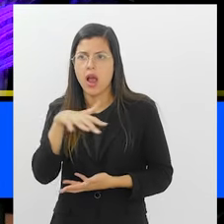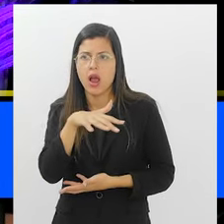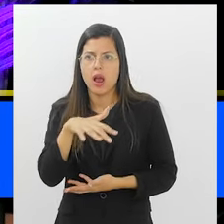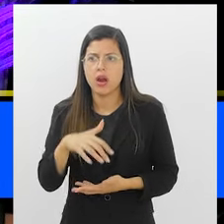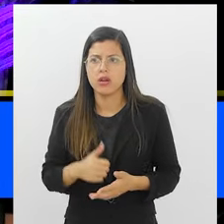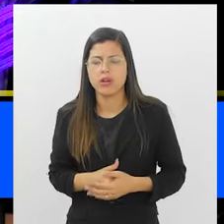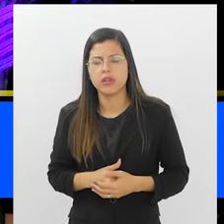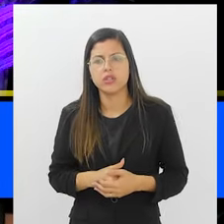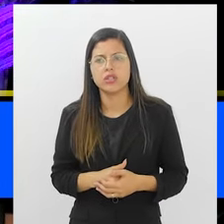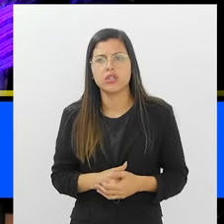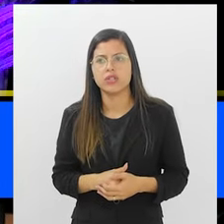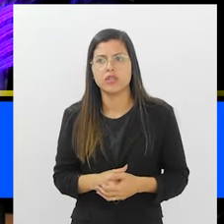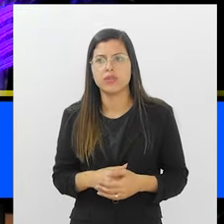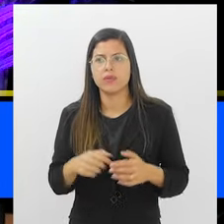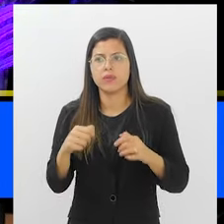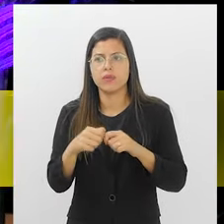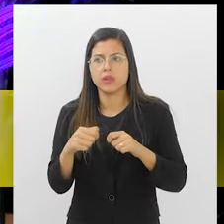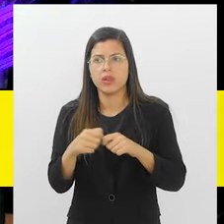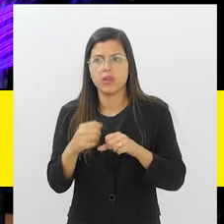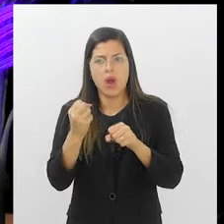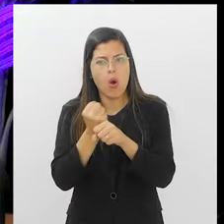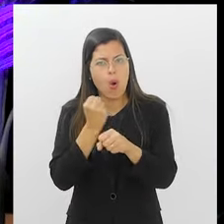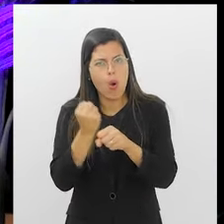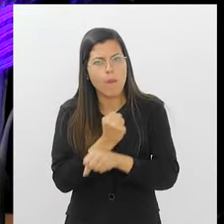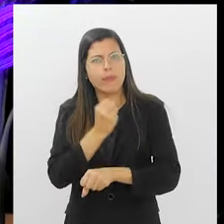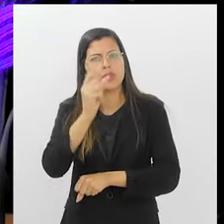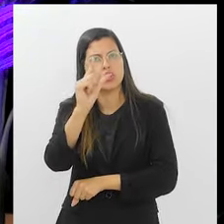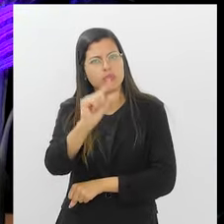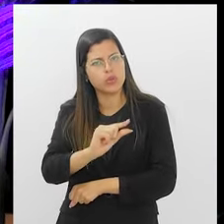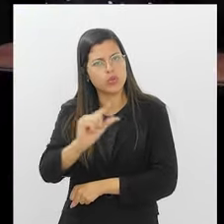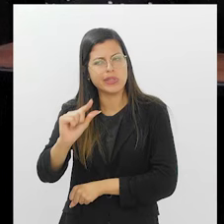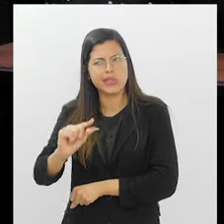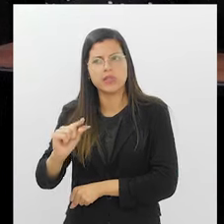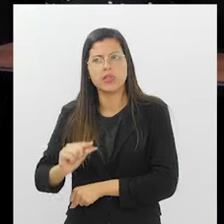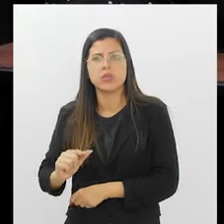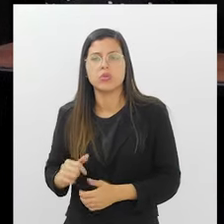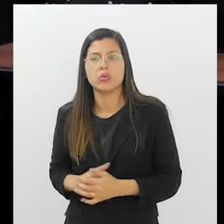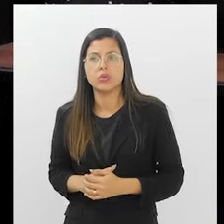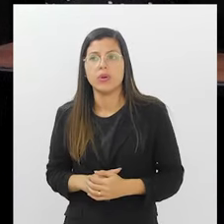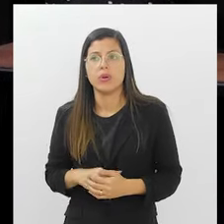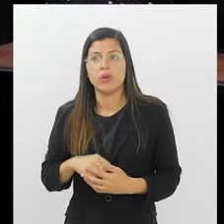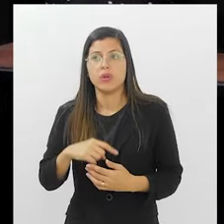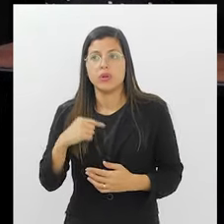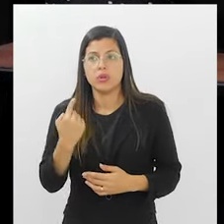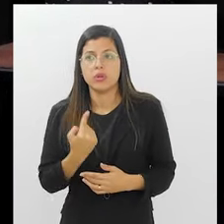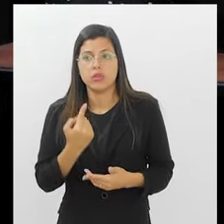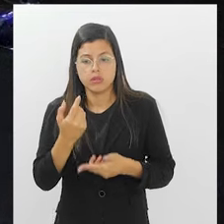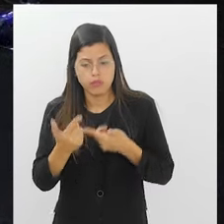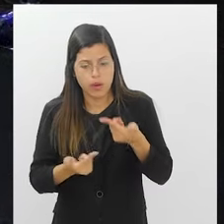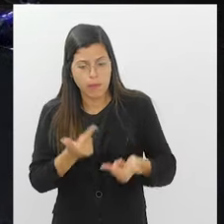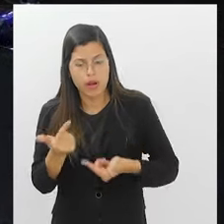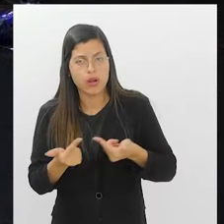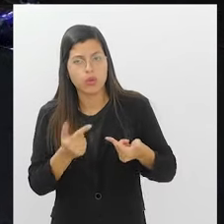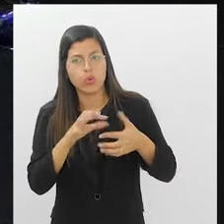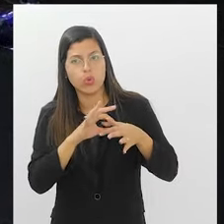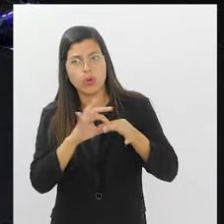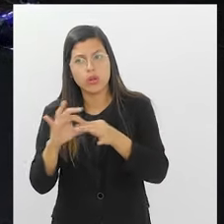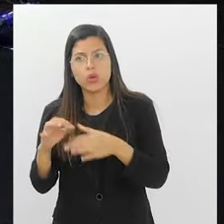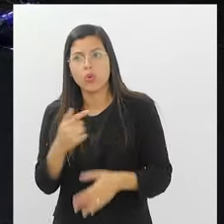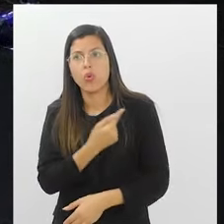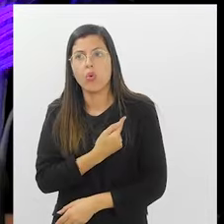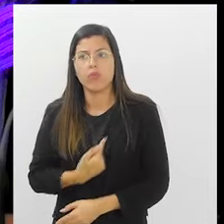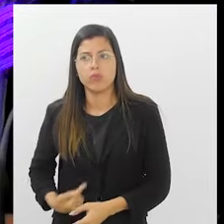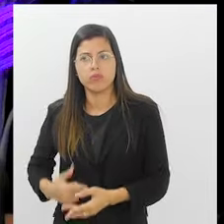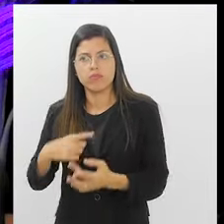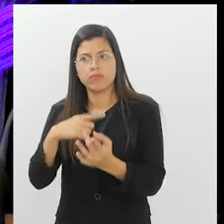ver várias coisas que estão sendo feitas aí de obras reduzidas em algumas coisas, né? E nós estamos trabalhando unido. E o governador